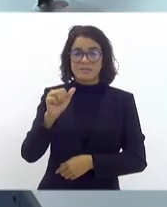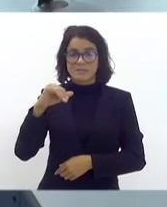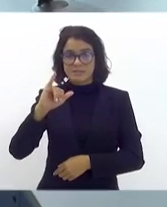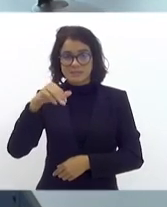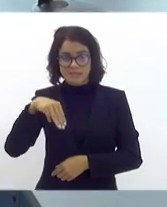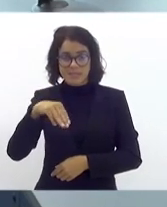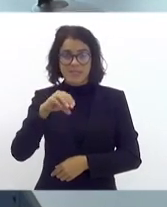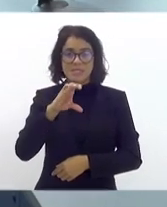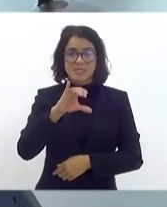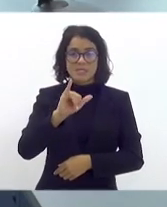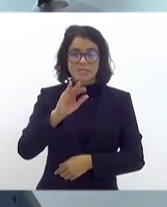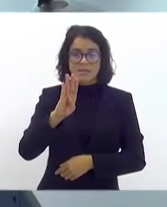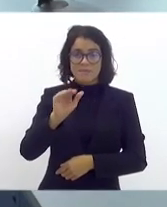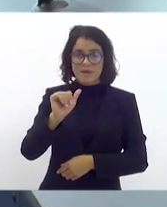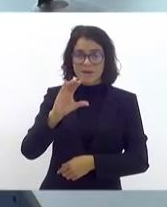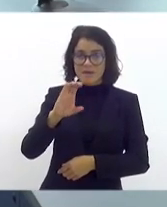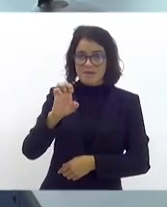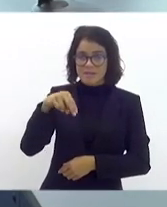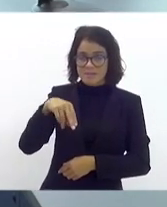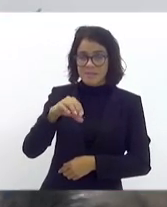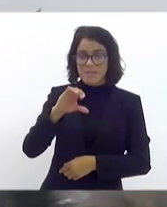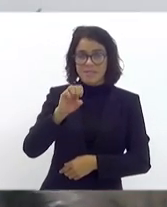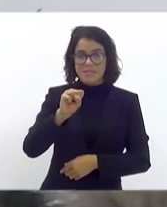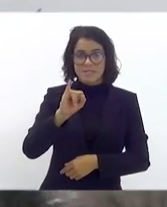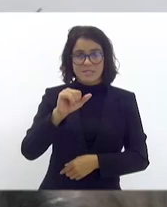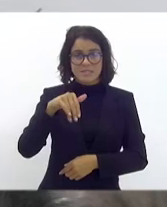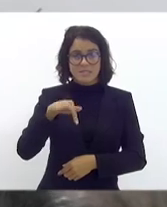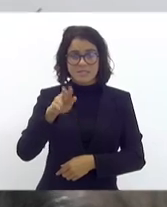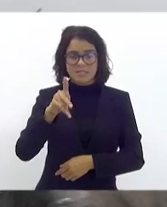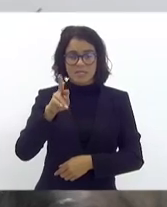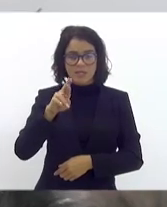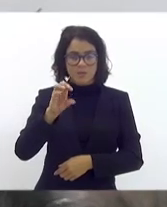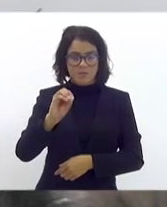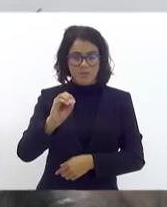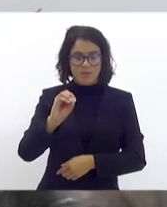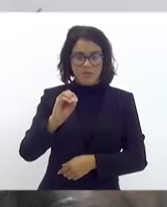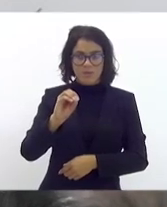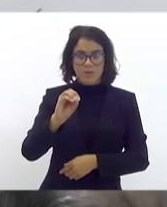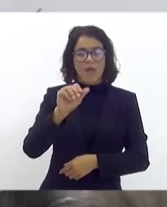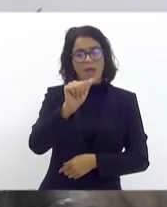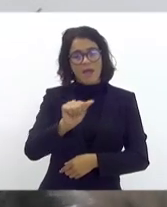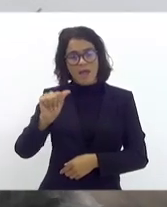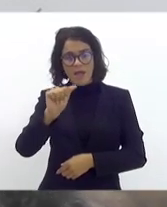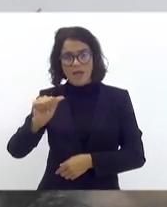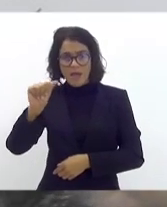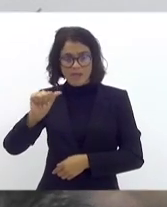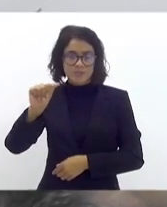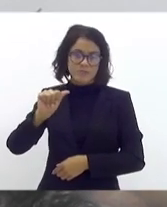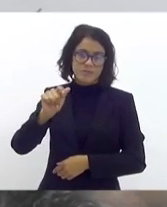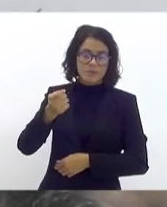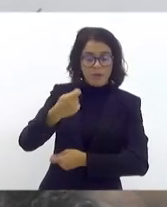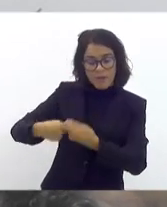Bacen, Sicam, Socimpro e UBC, que são as associações que administram